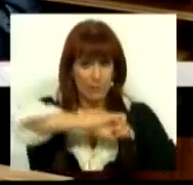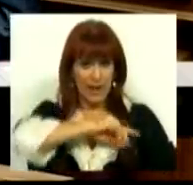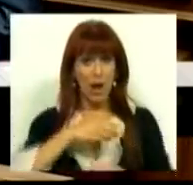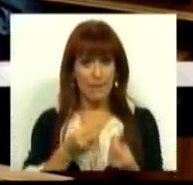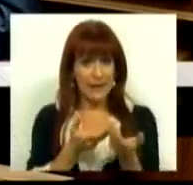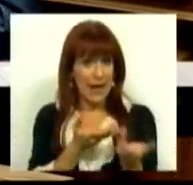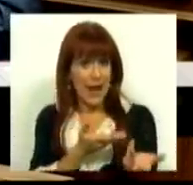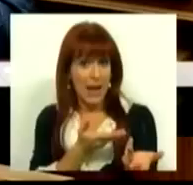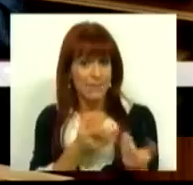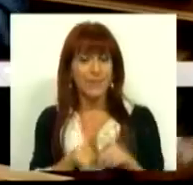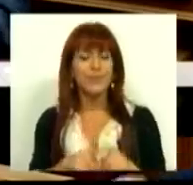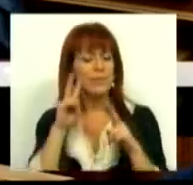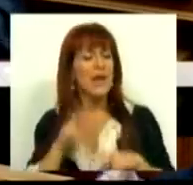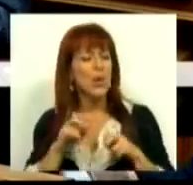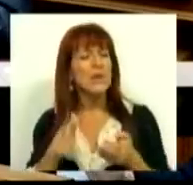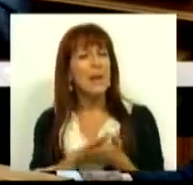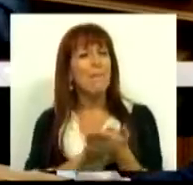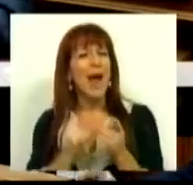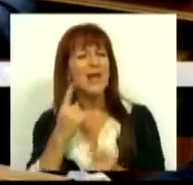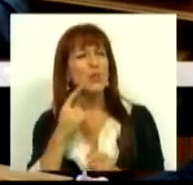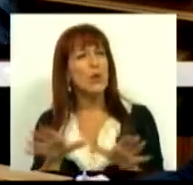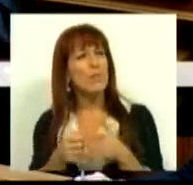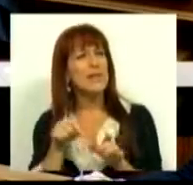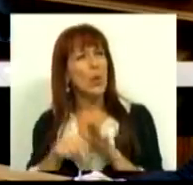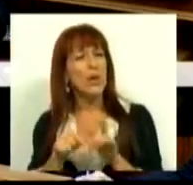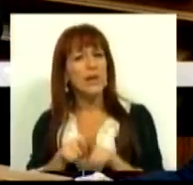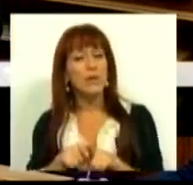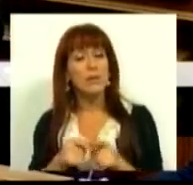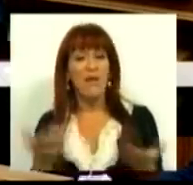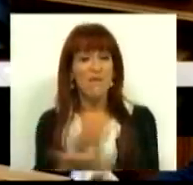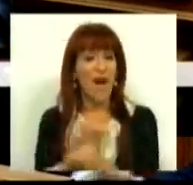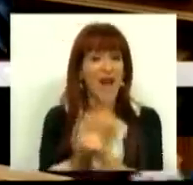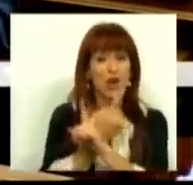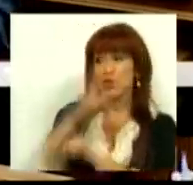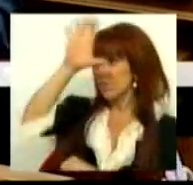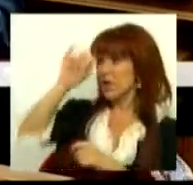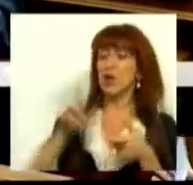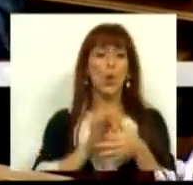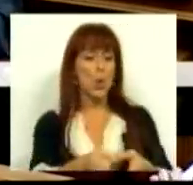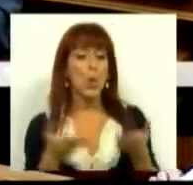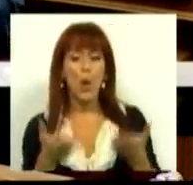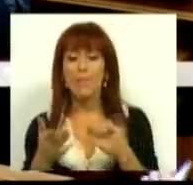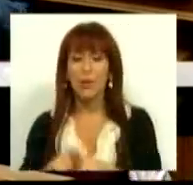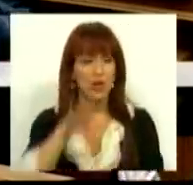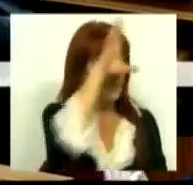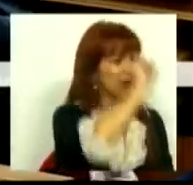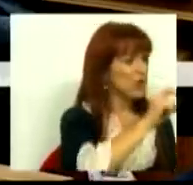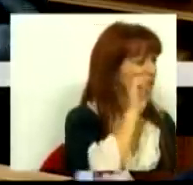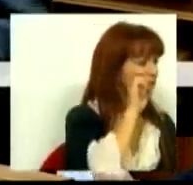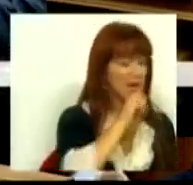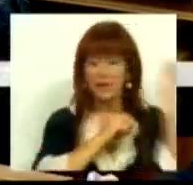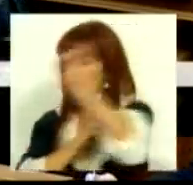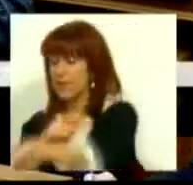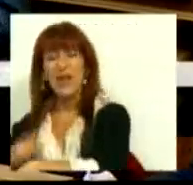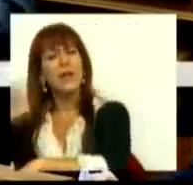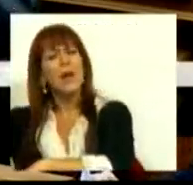nesta matéria, encontrou uma base de uma comissão interministerial para colaborar entre o Ministério da Defesa e,